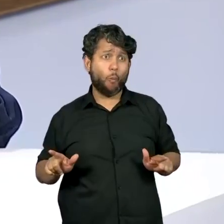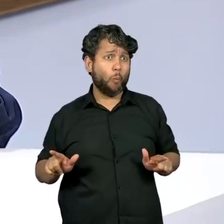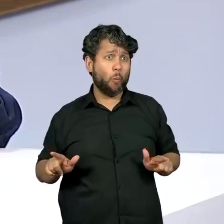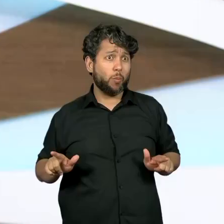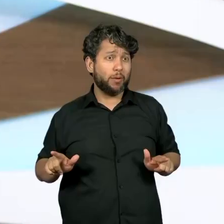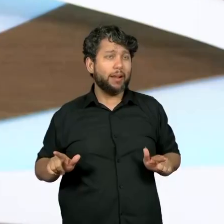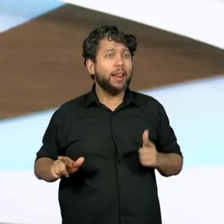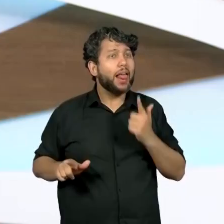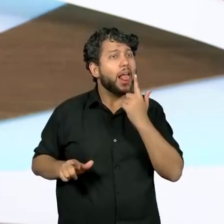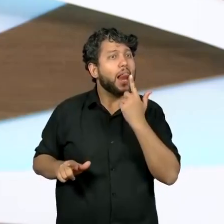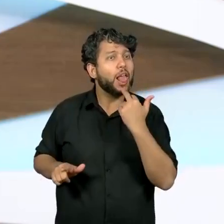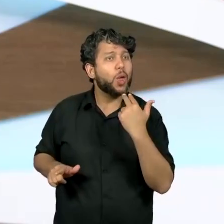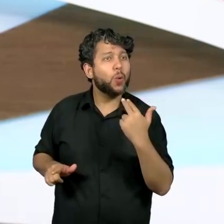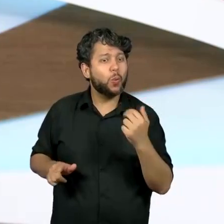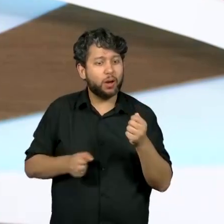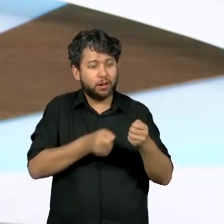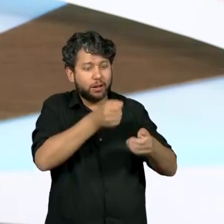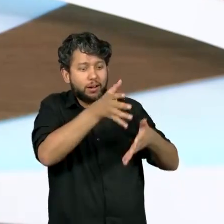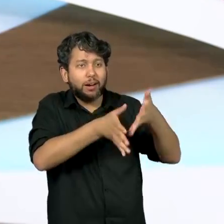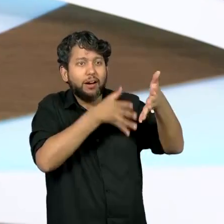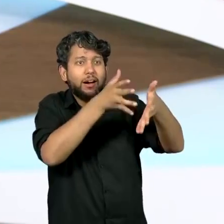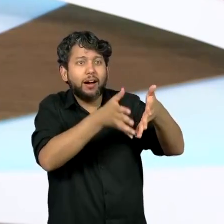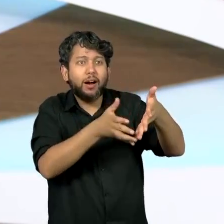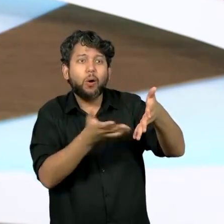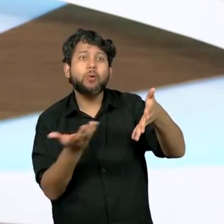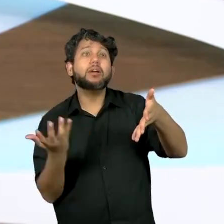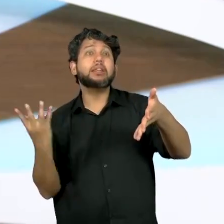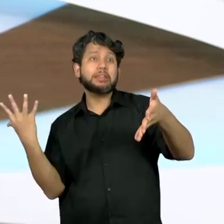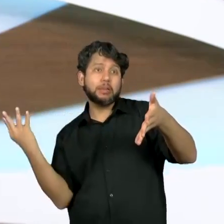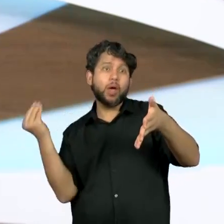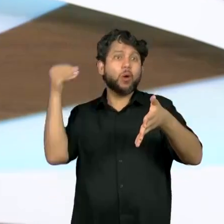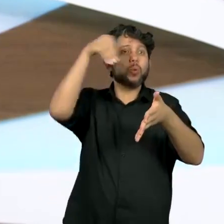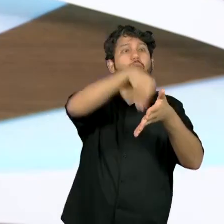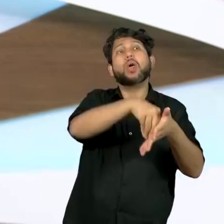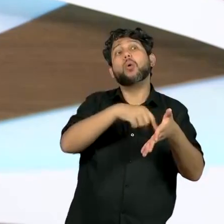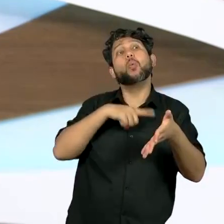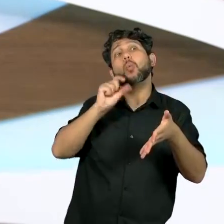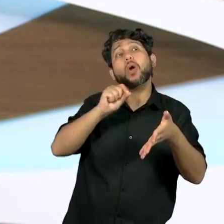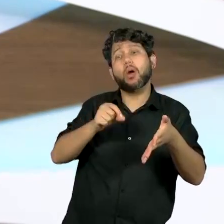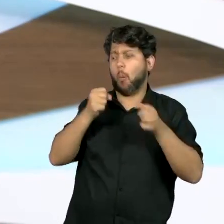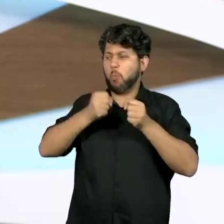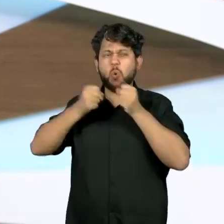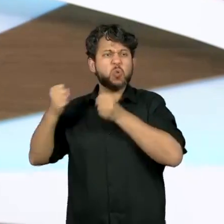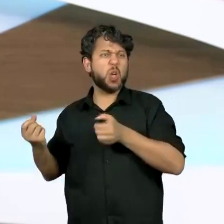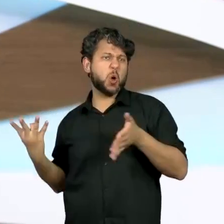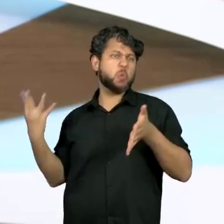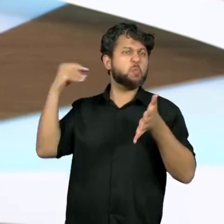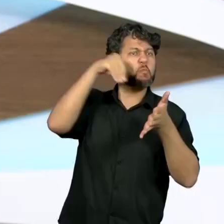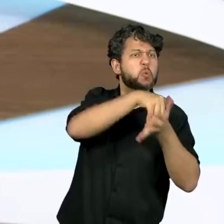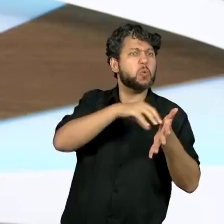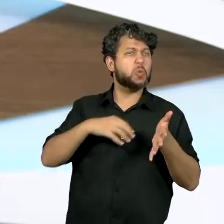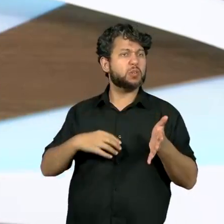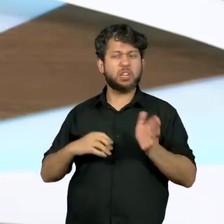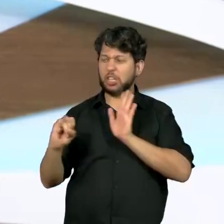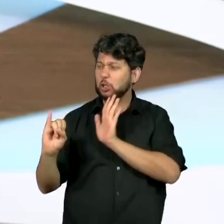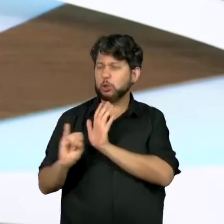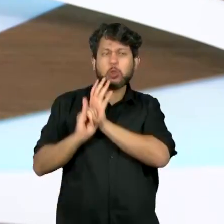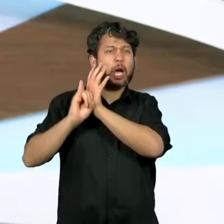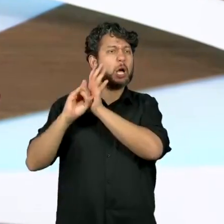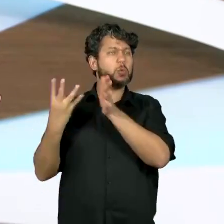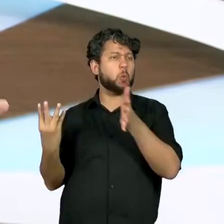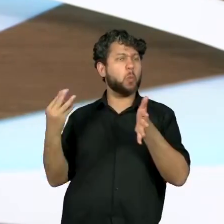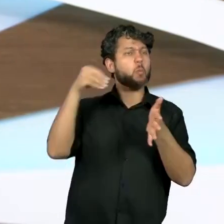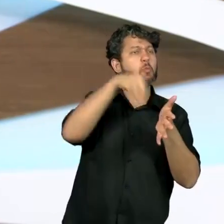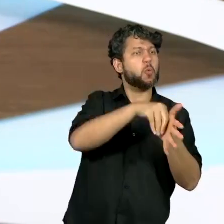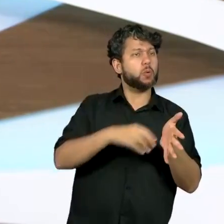consigo um exercício de poder que determina identidades e que determina quem é normal